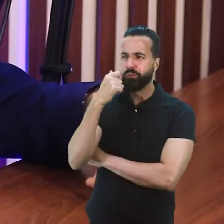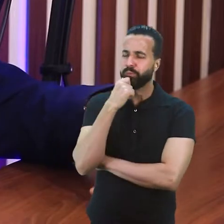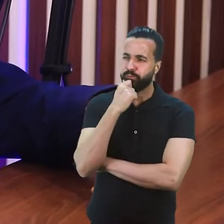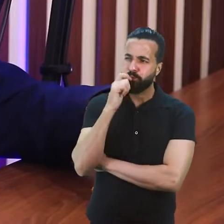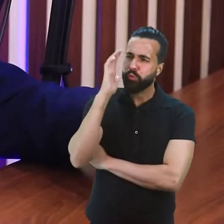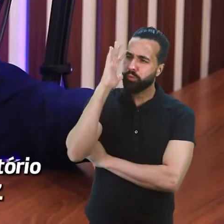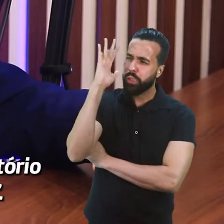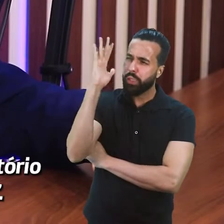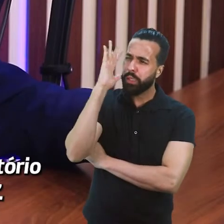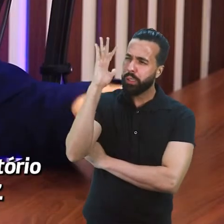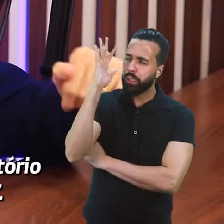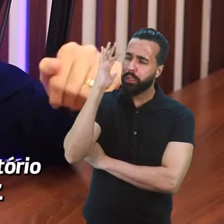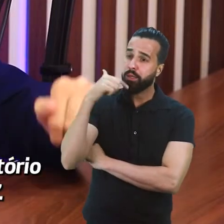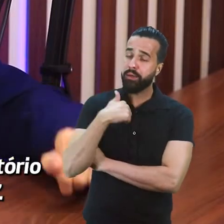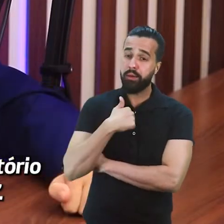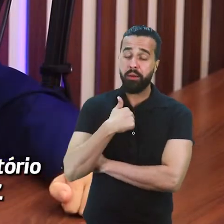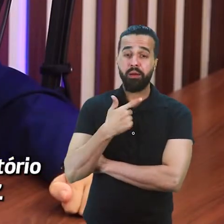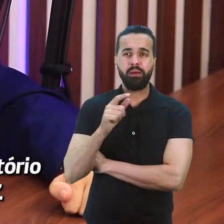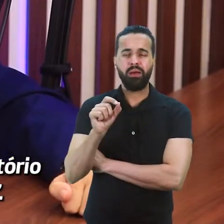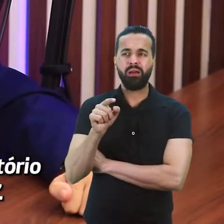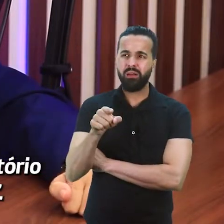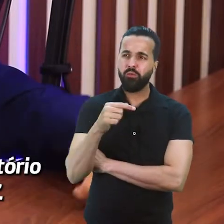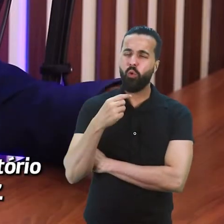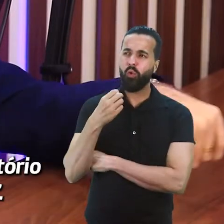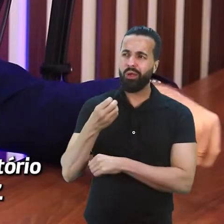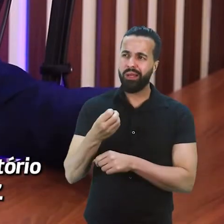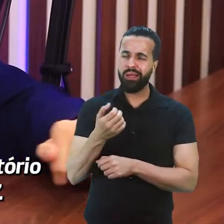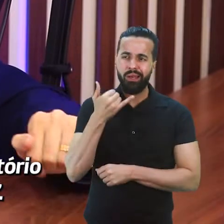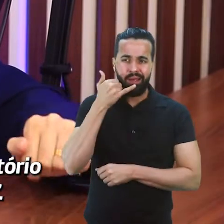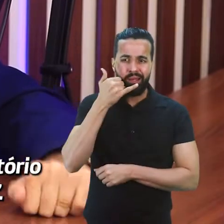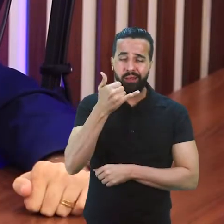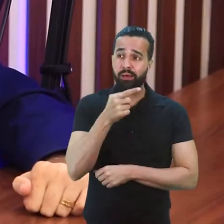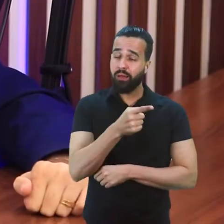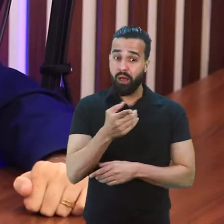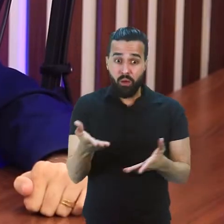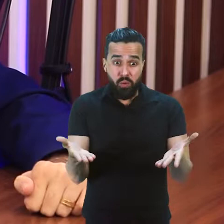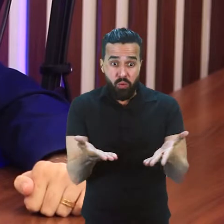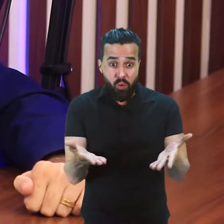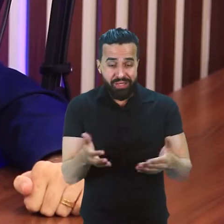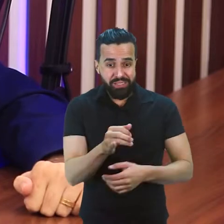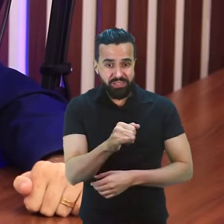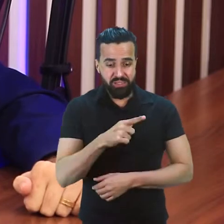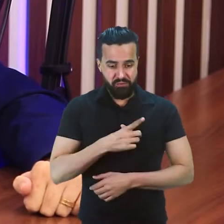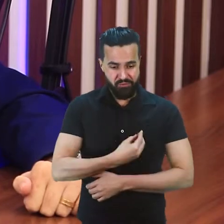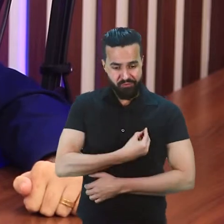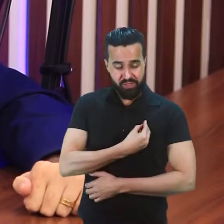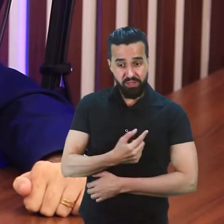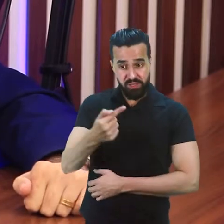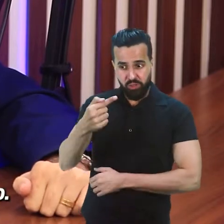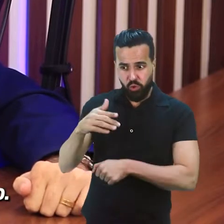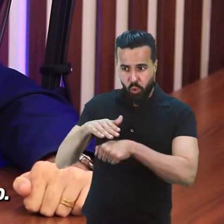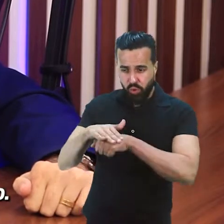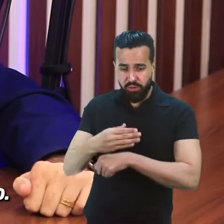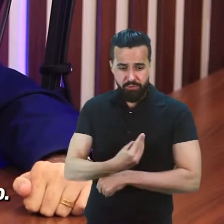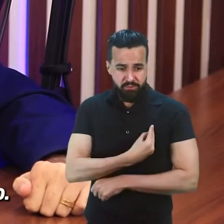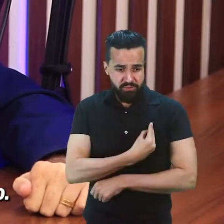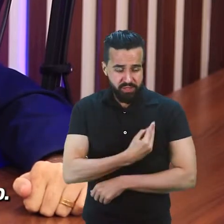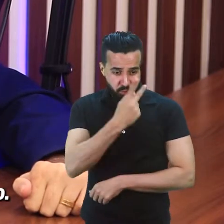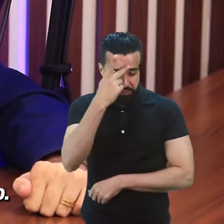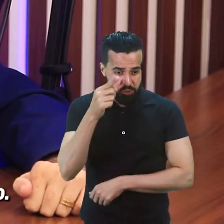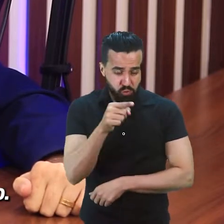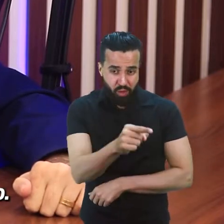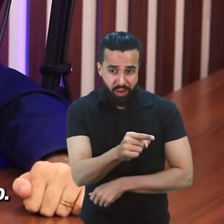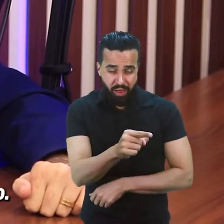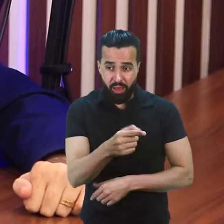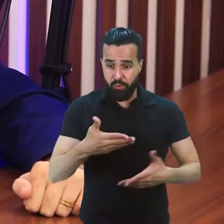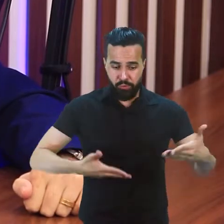me marcam. Eu falei assim, rapaz, vou ligar nesse escritório agora, que se tiver alguém lá é o dono. 7 horas? 7 horas da noite, não tem mais funcionário, só